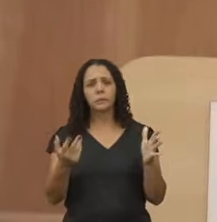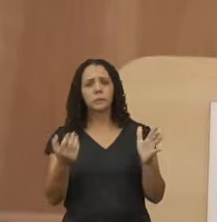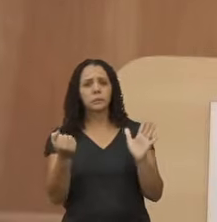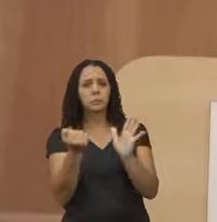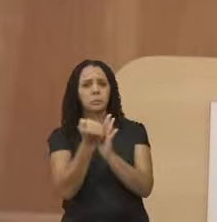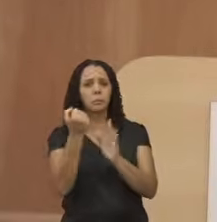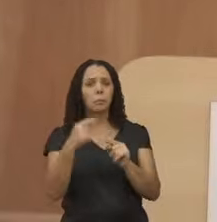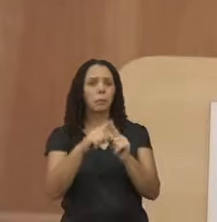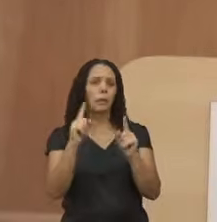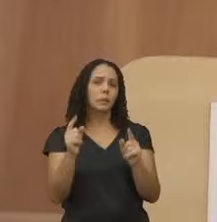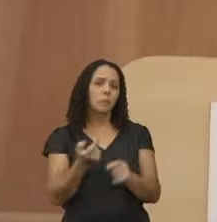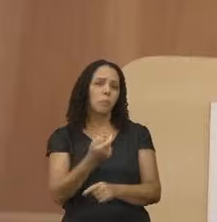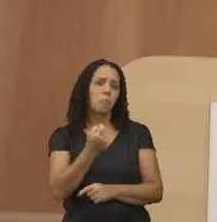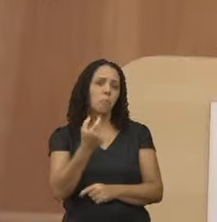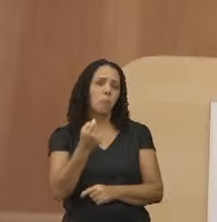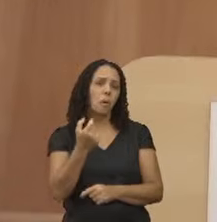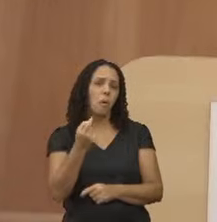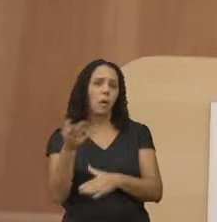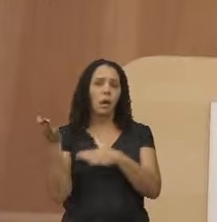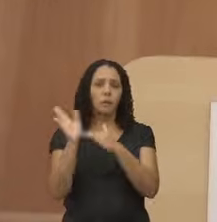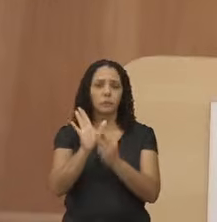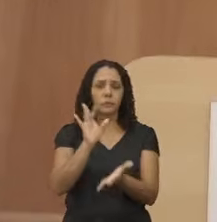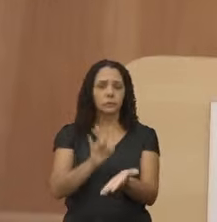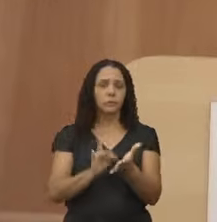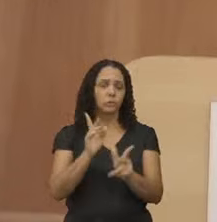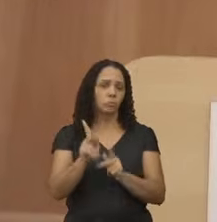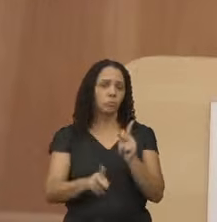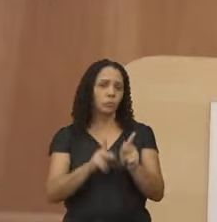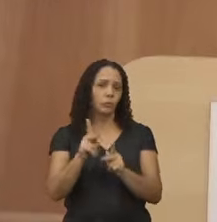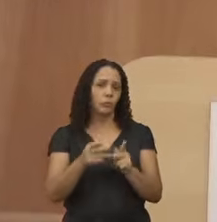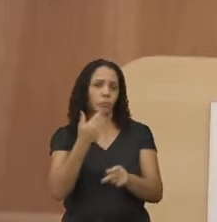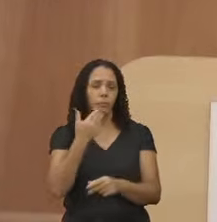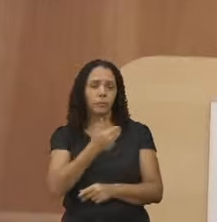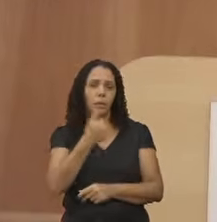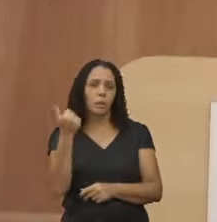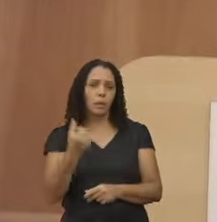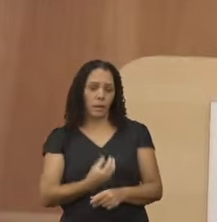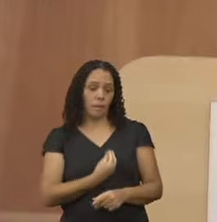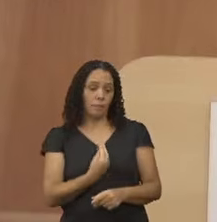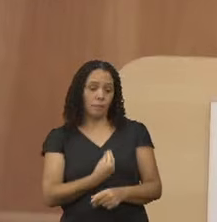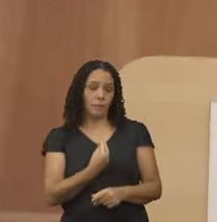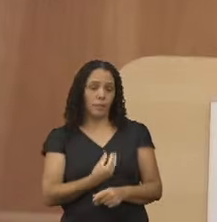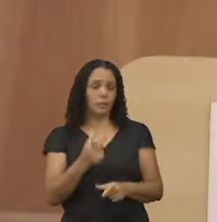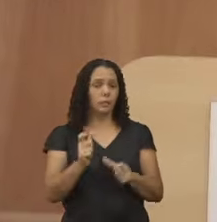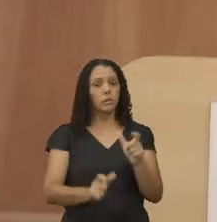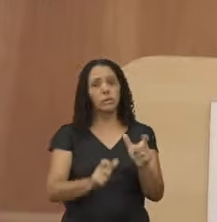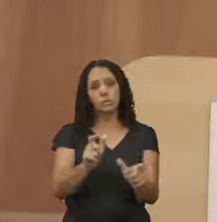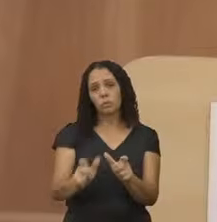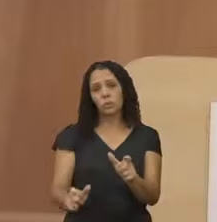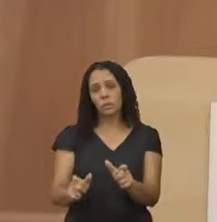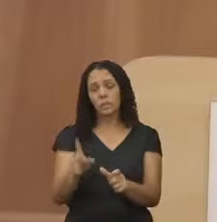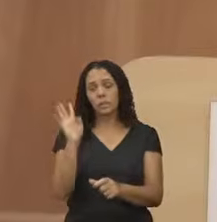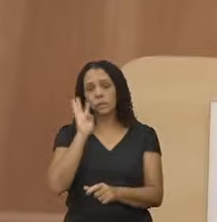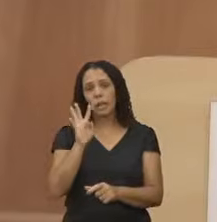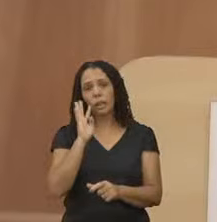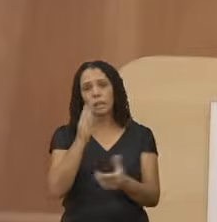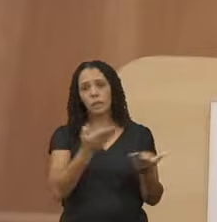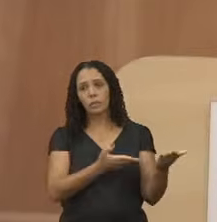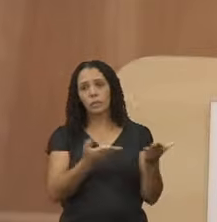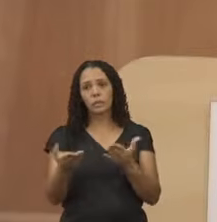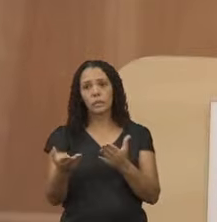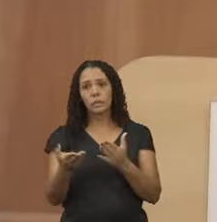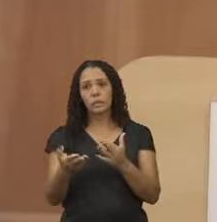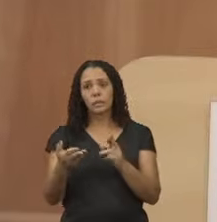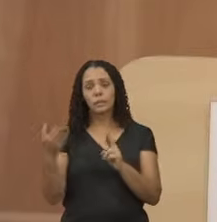pouco em produzir resultado prático para a população, em melhorar a qualidade de vida da população. E eu acho que é legal a gente trazer essa referência,